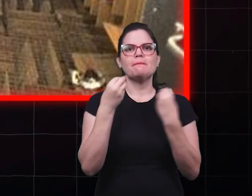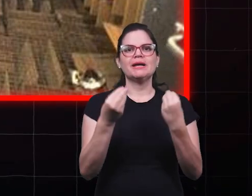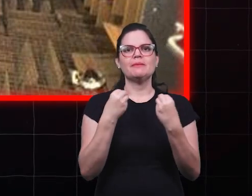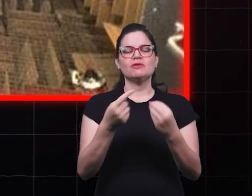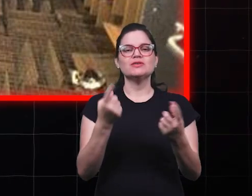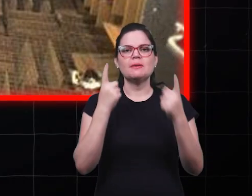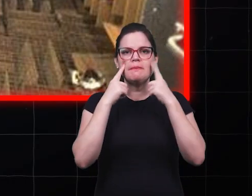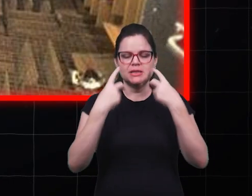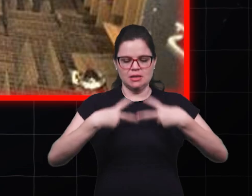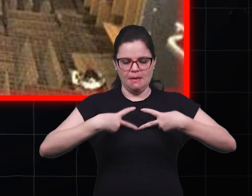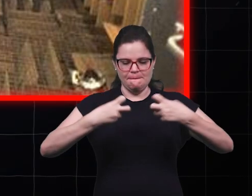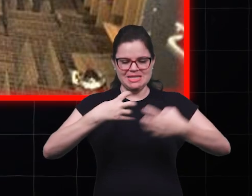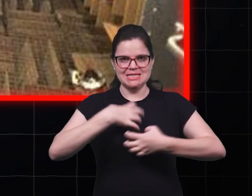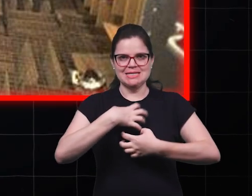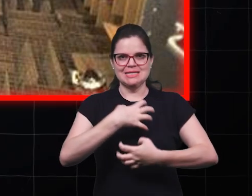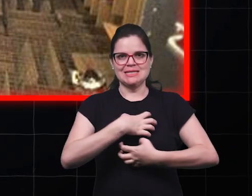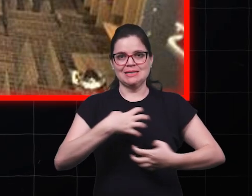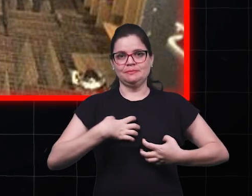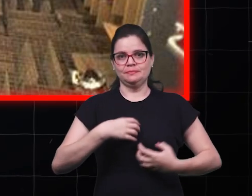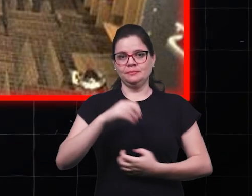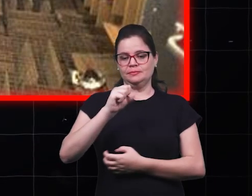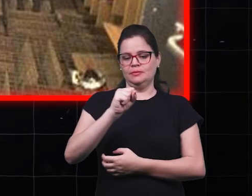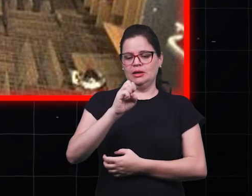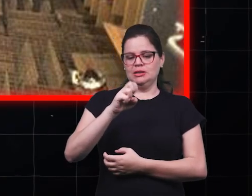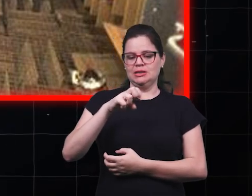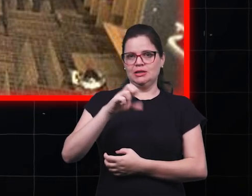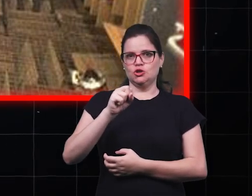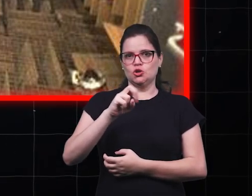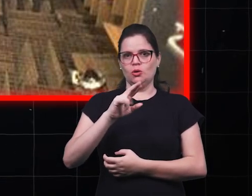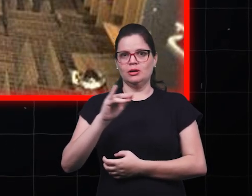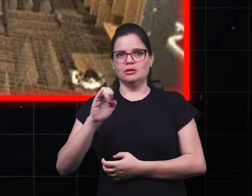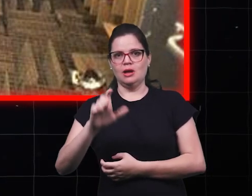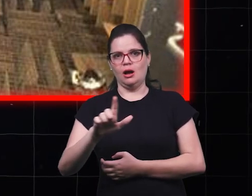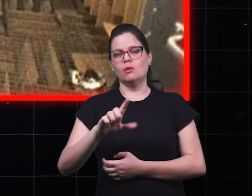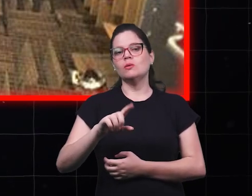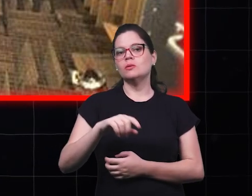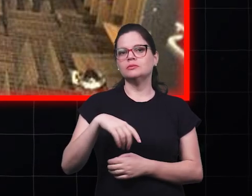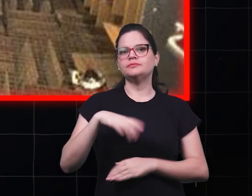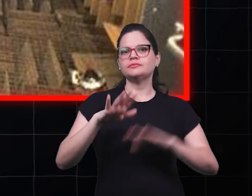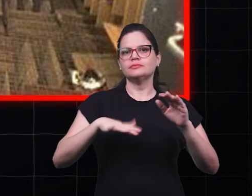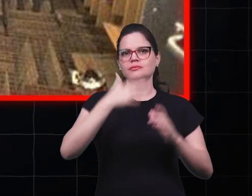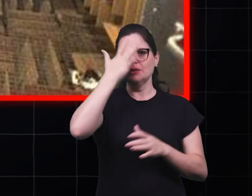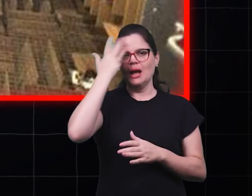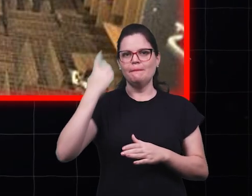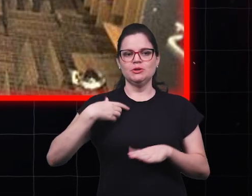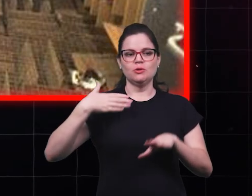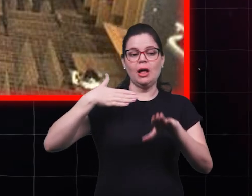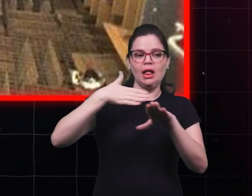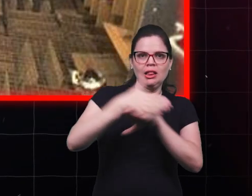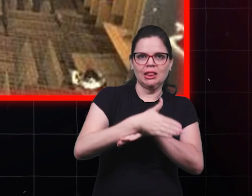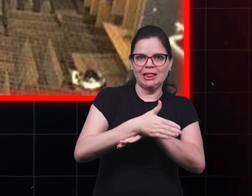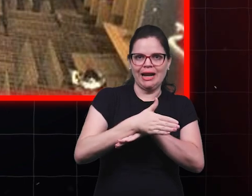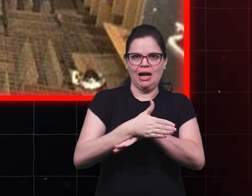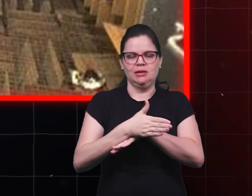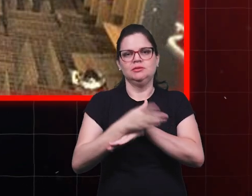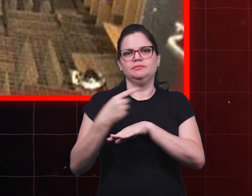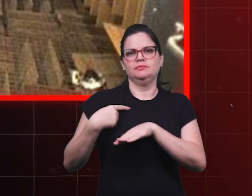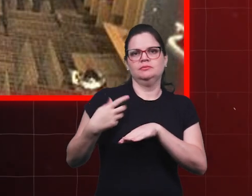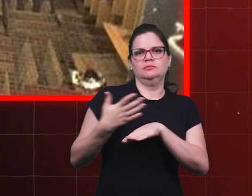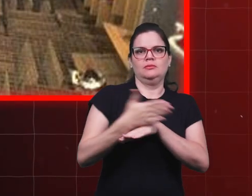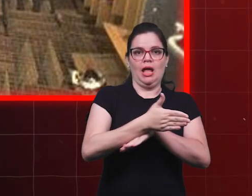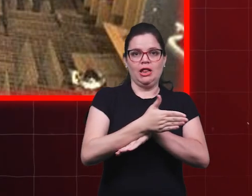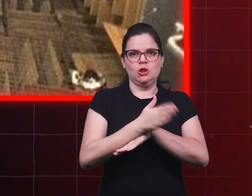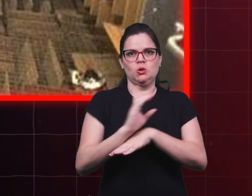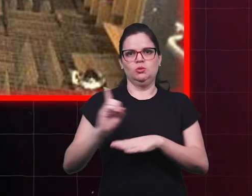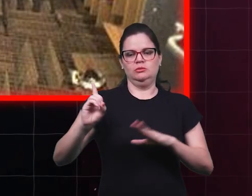sensorial, né? E nos experimentos que têm sido feitos, uma pessoa ela conseguiu no máximo permanecer